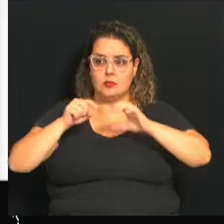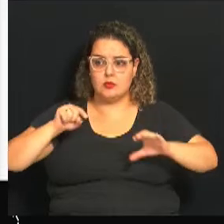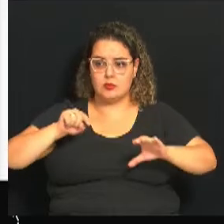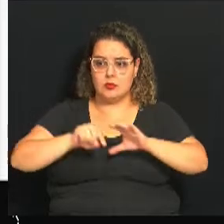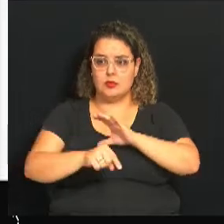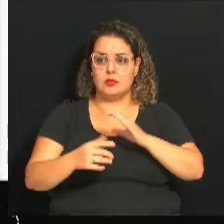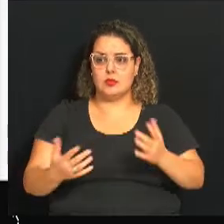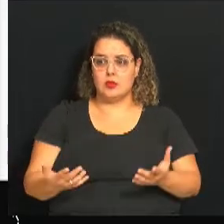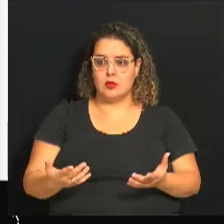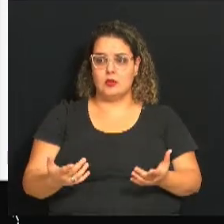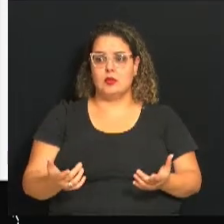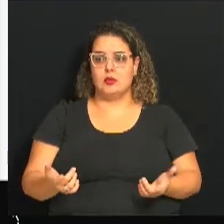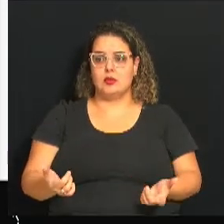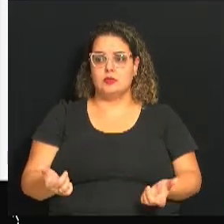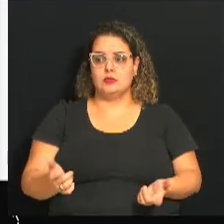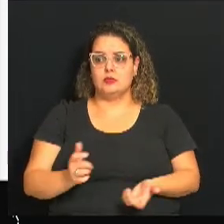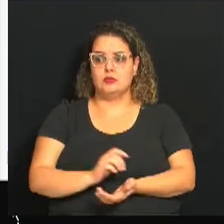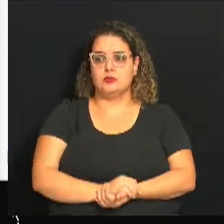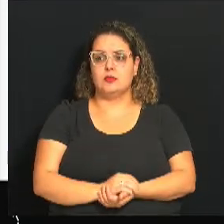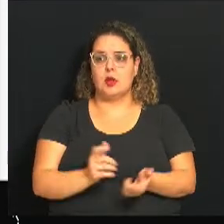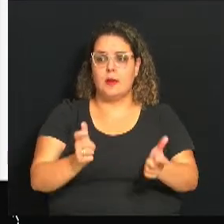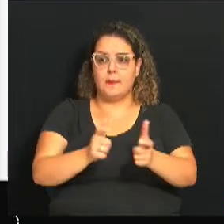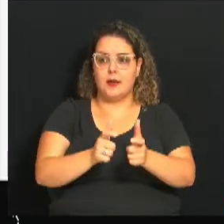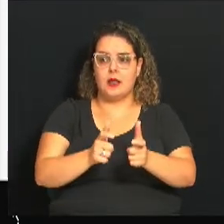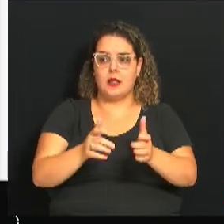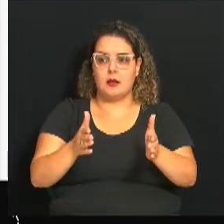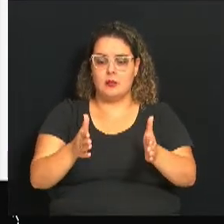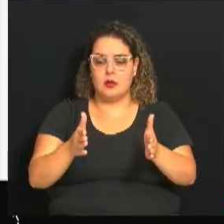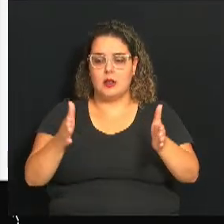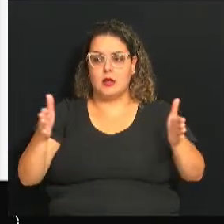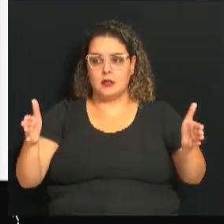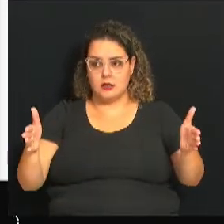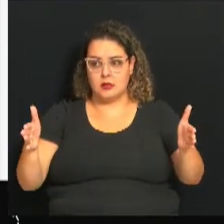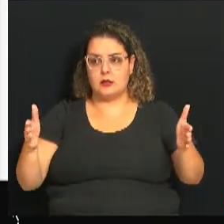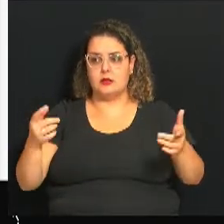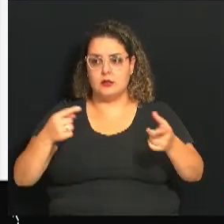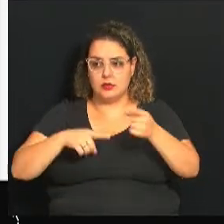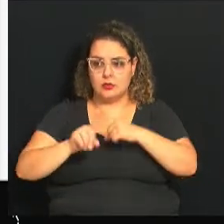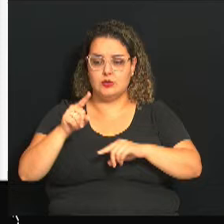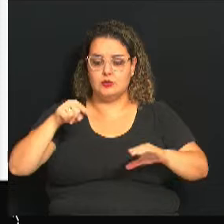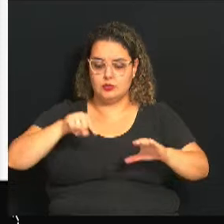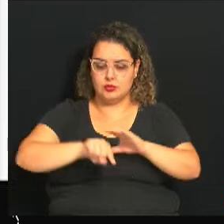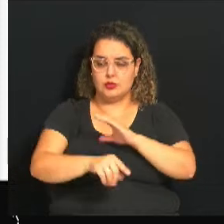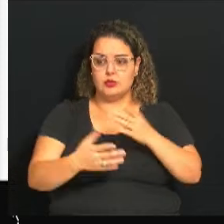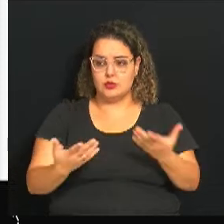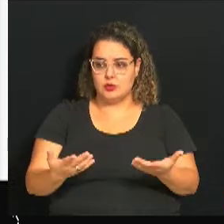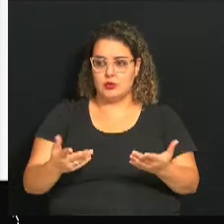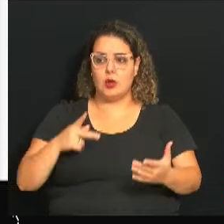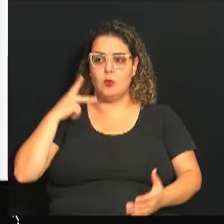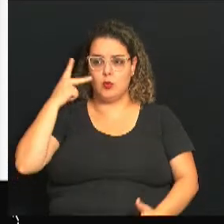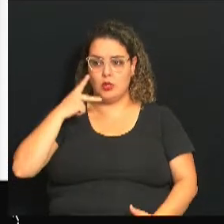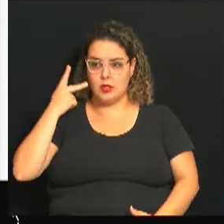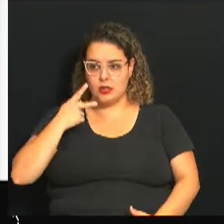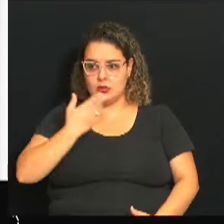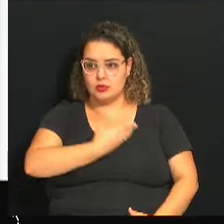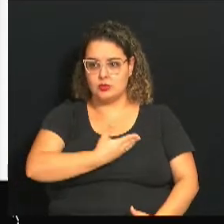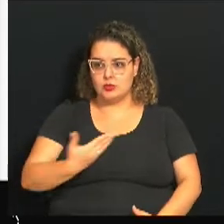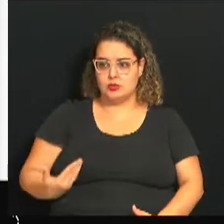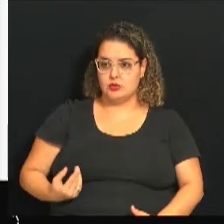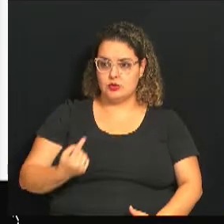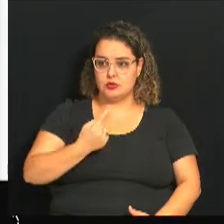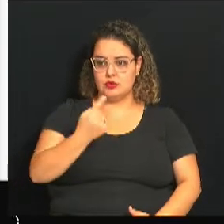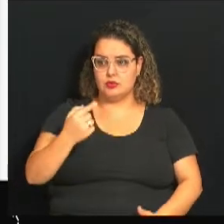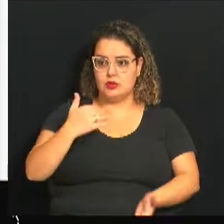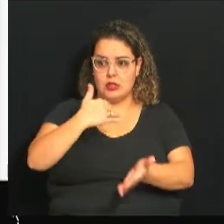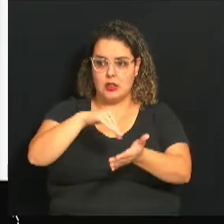complexidade, né, da gente definir pequena, média e grande até elevada, para que a gente defina as políticas públicas de cada secretaria, que a